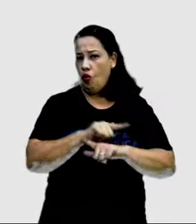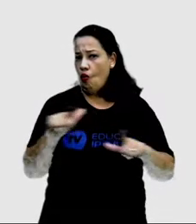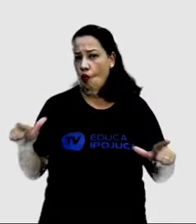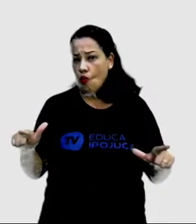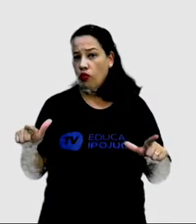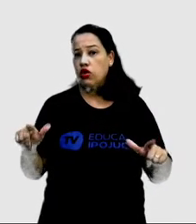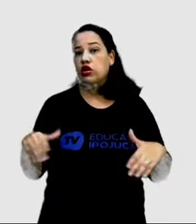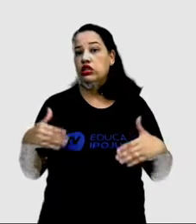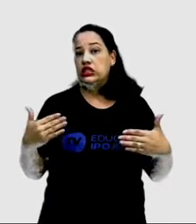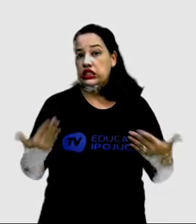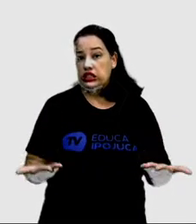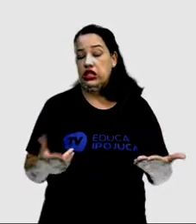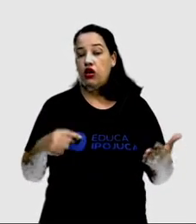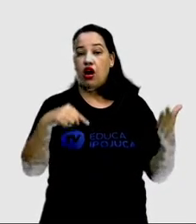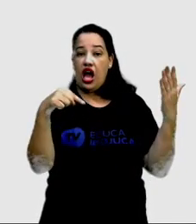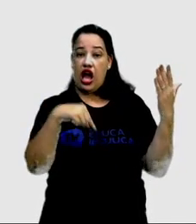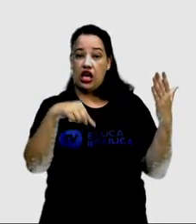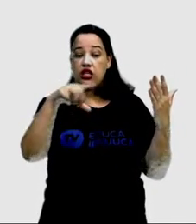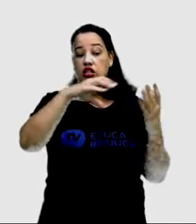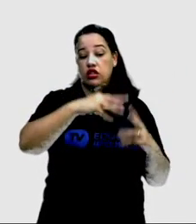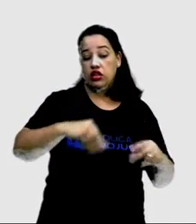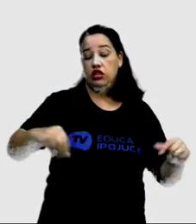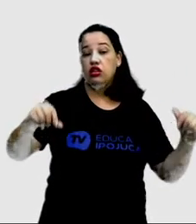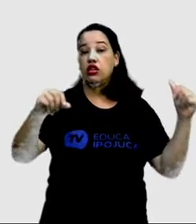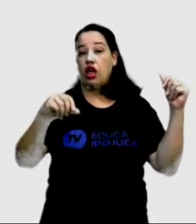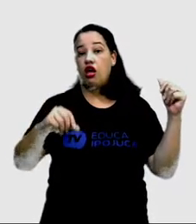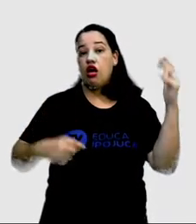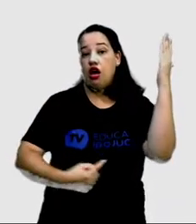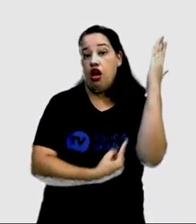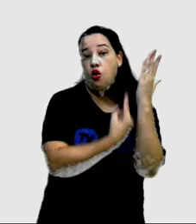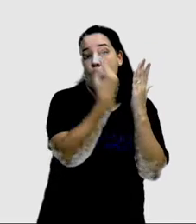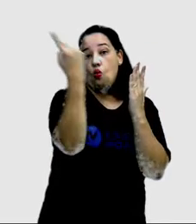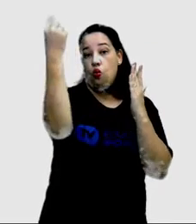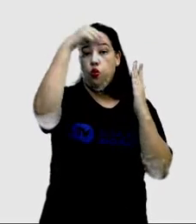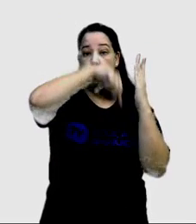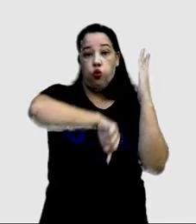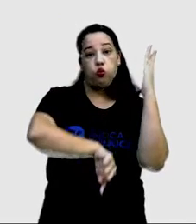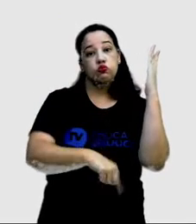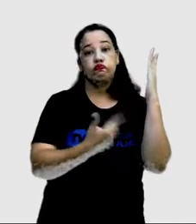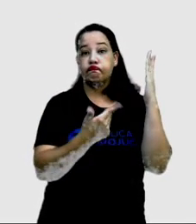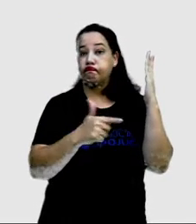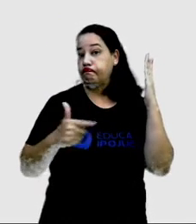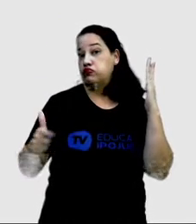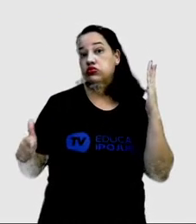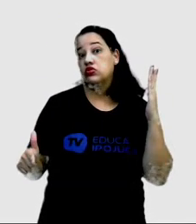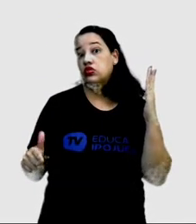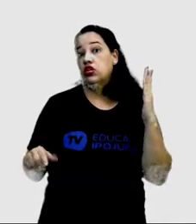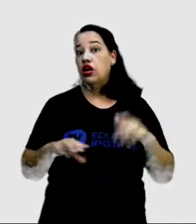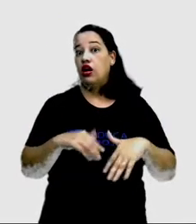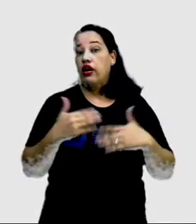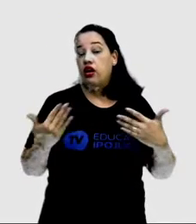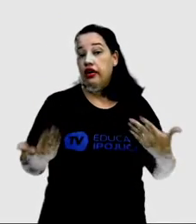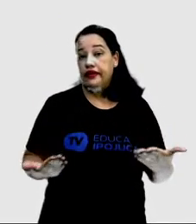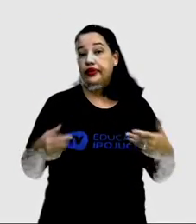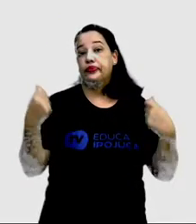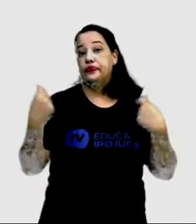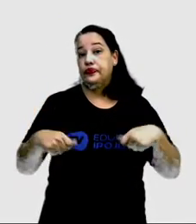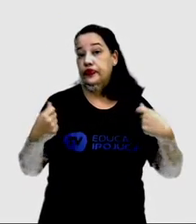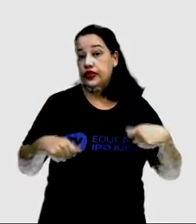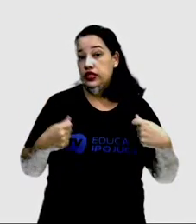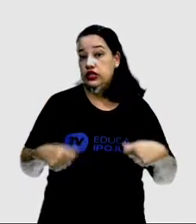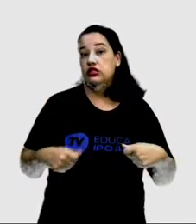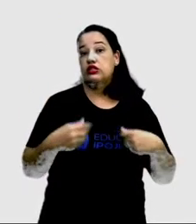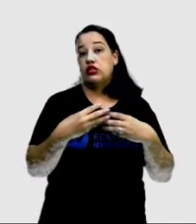um processo de fotossíntese aqui na Terra. Não existiria, consequentemente, os seres que necessitam dessa substância